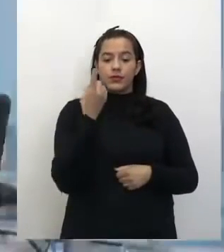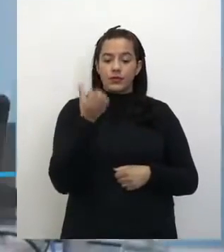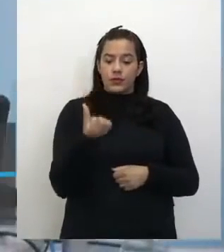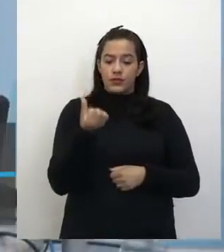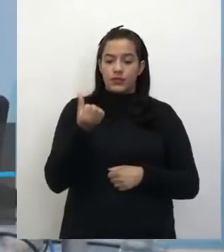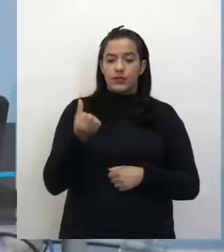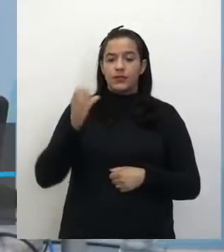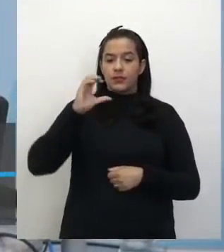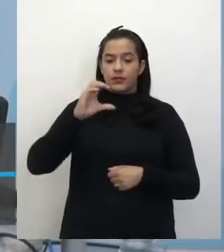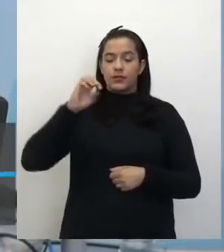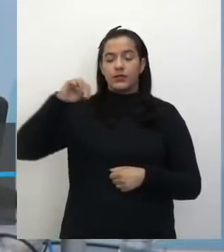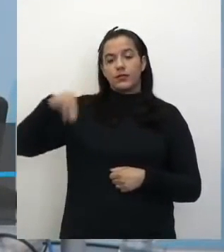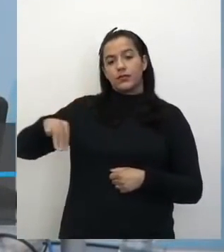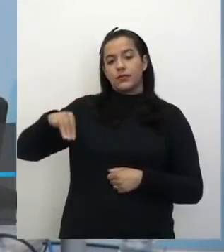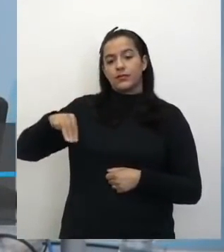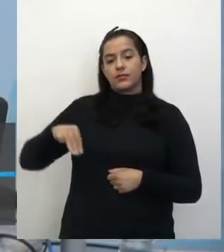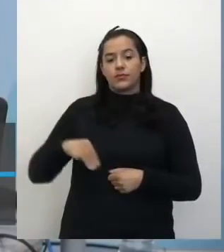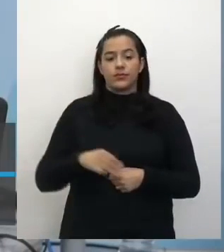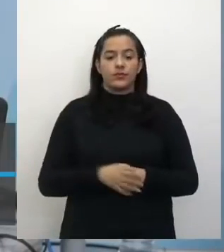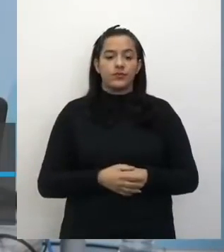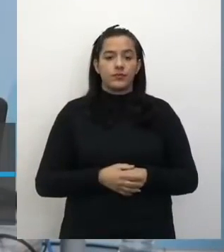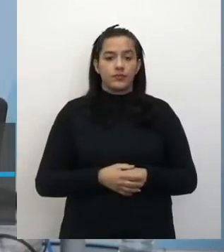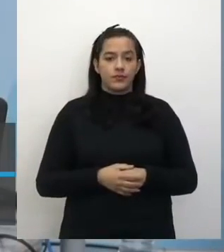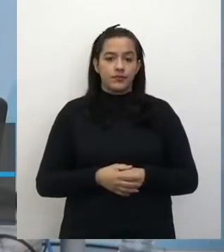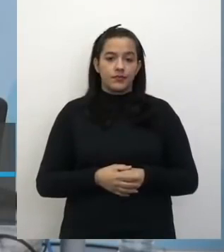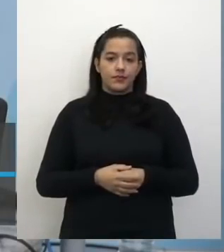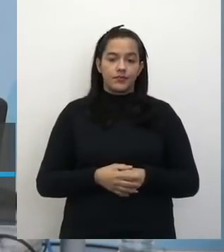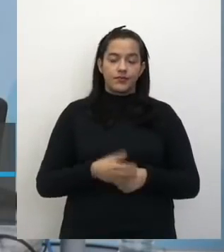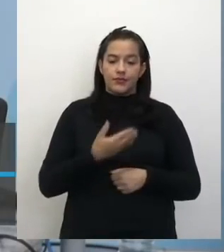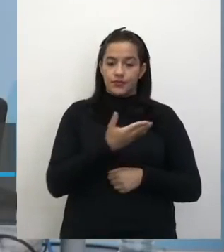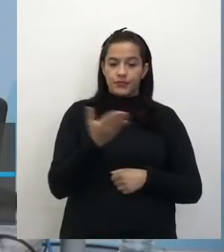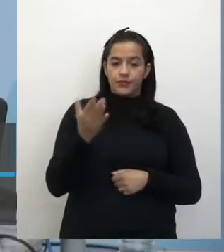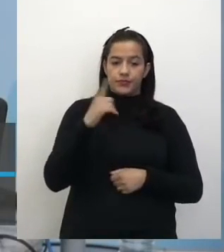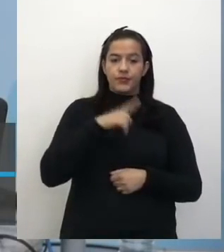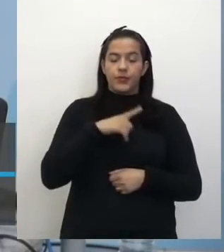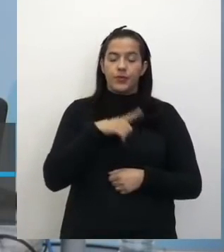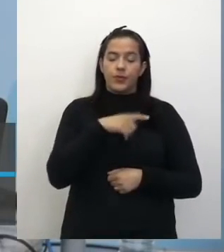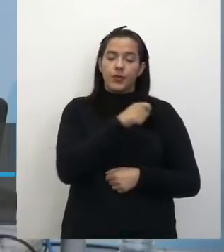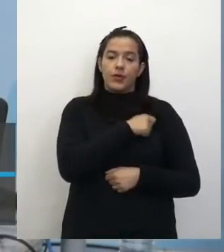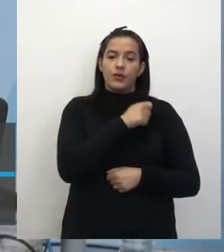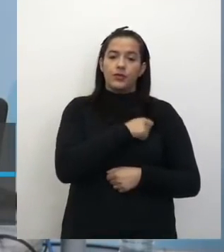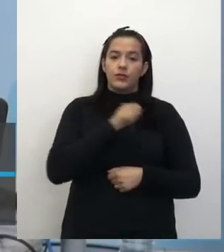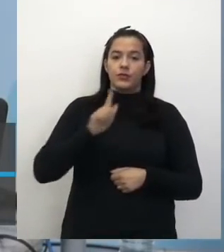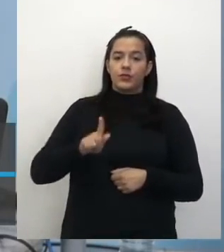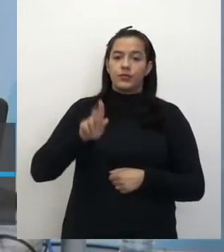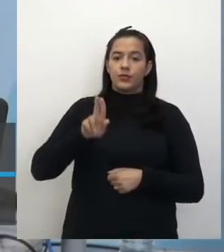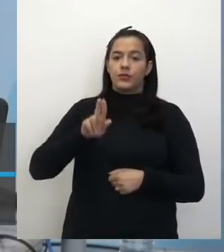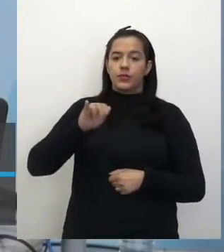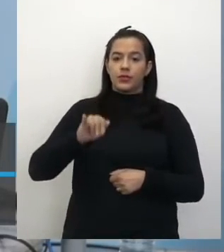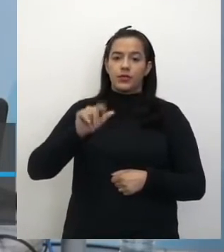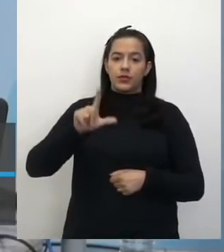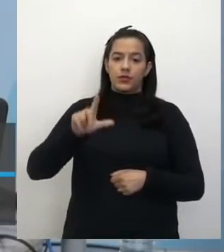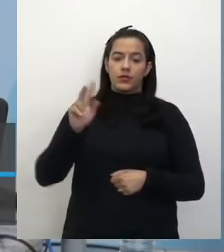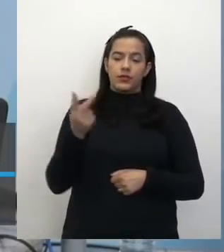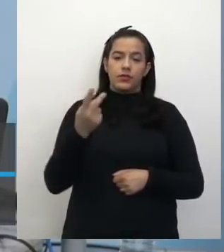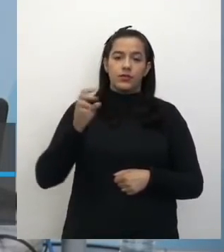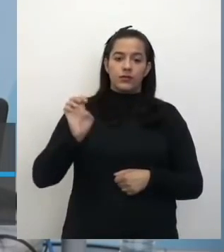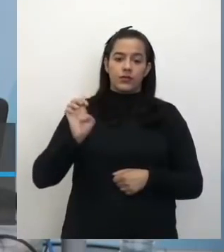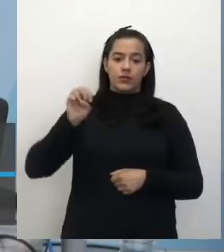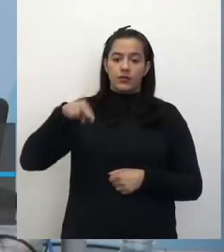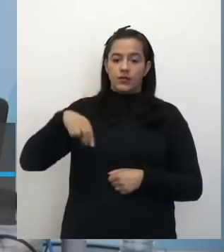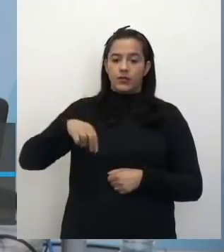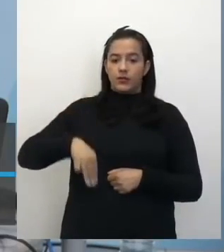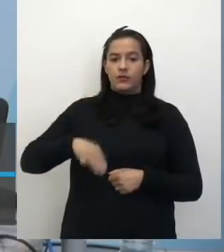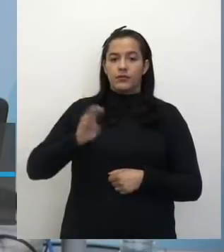escola Eduardo Souza Porto, Fernão, o aluno Guilherme, da professora Érica aqui, colocando. Antes eu só queria mandar aqui